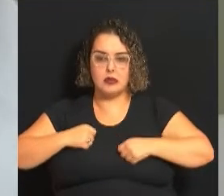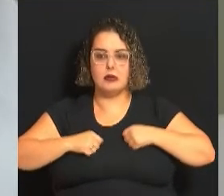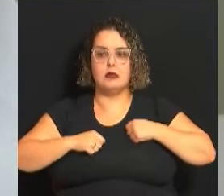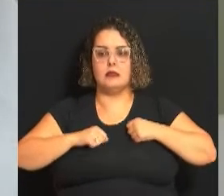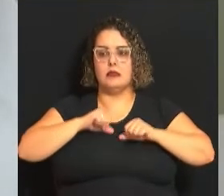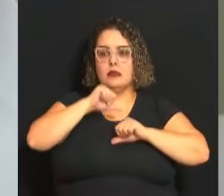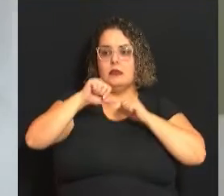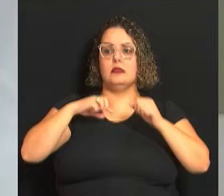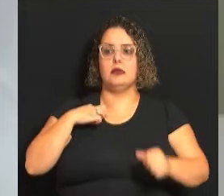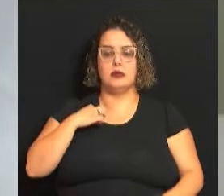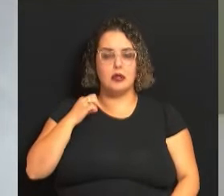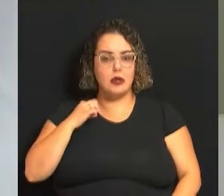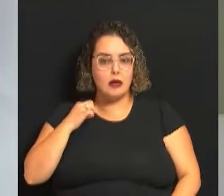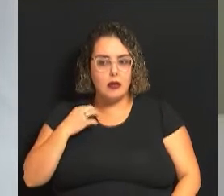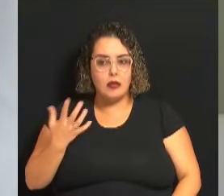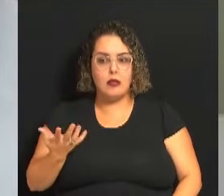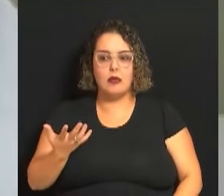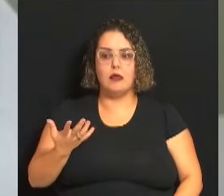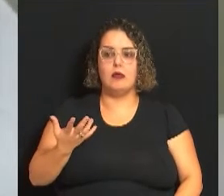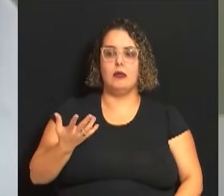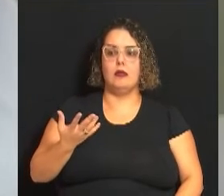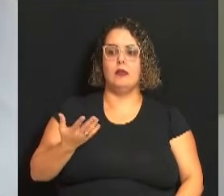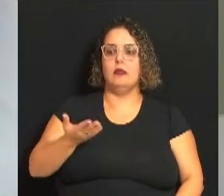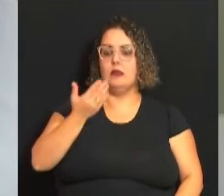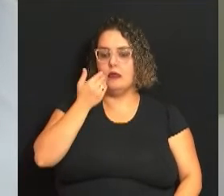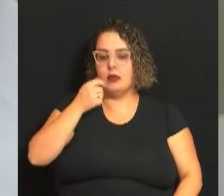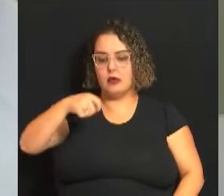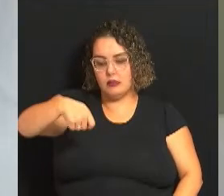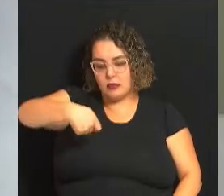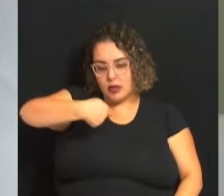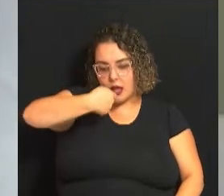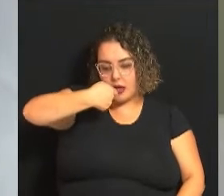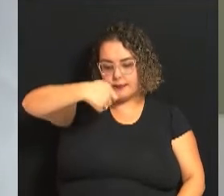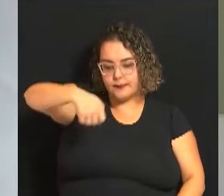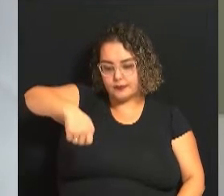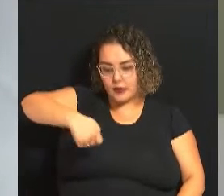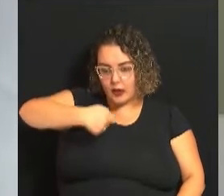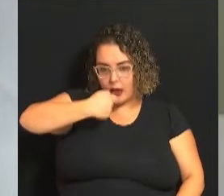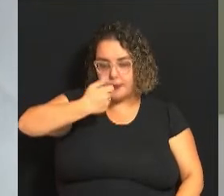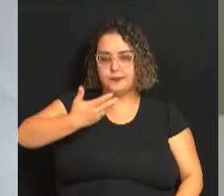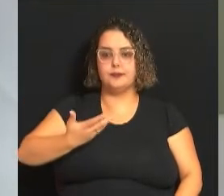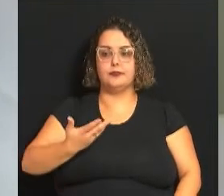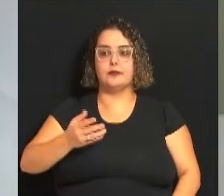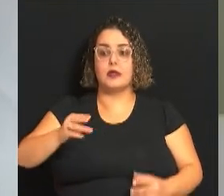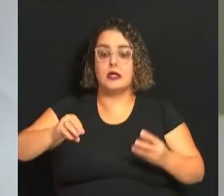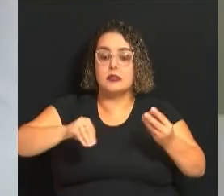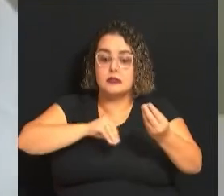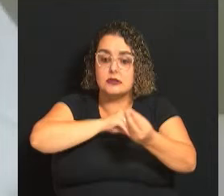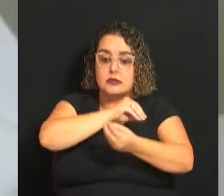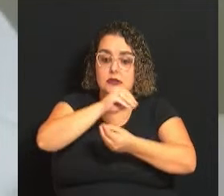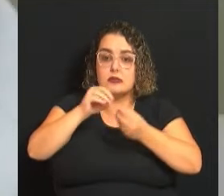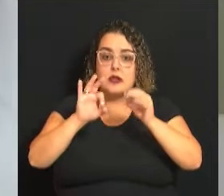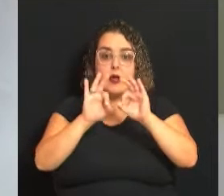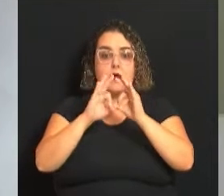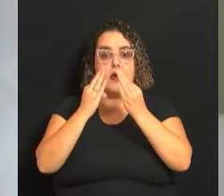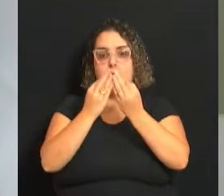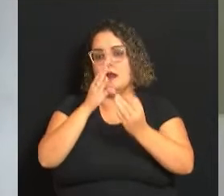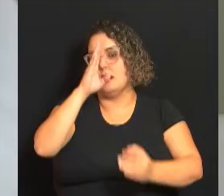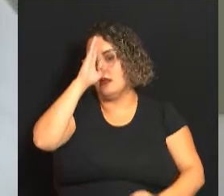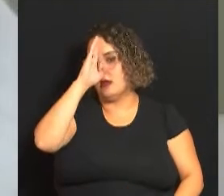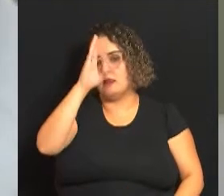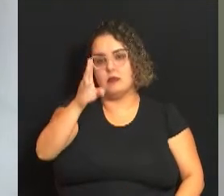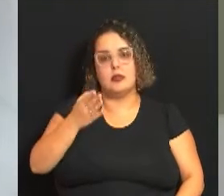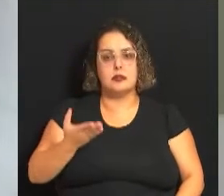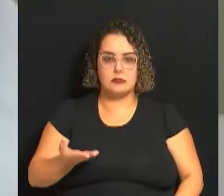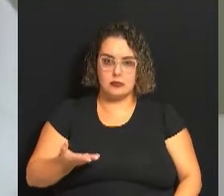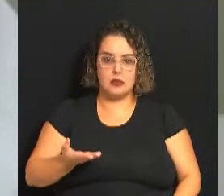roupa, que dá o alimento na boca. Então, esse envolvimento familiar é fundamental para que